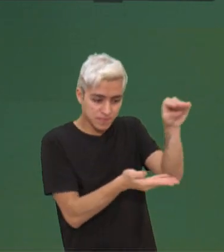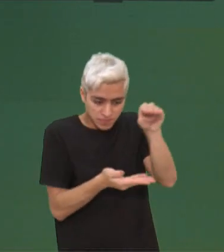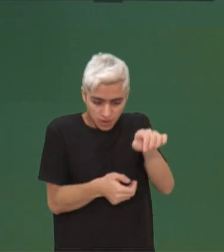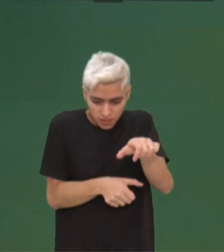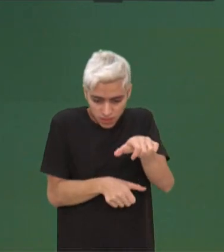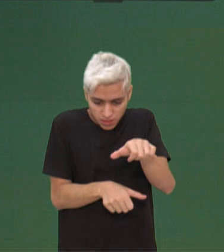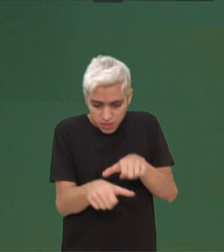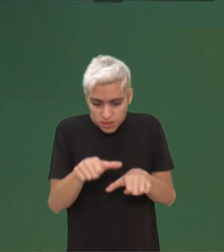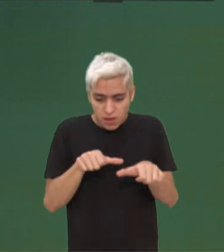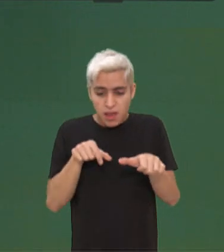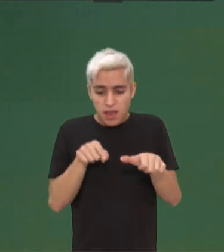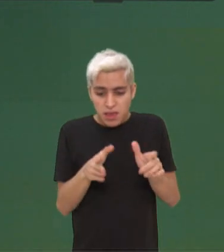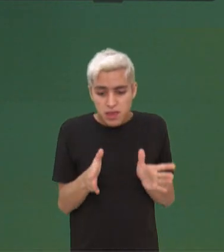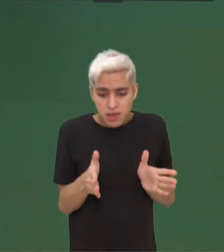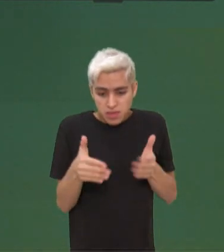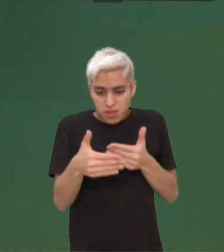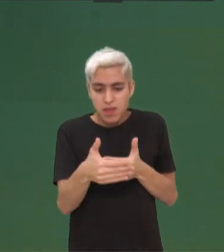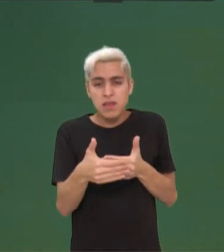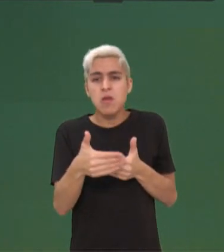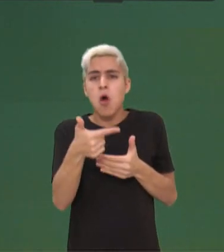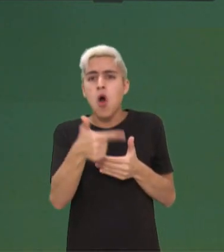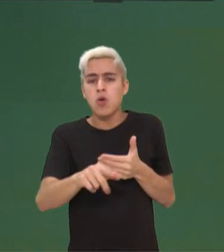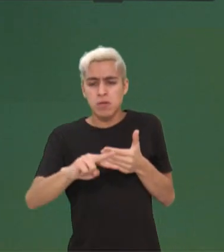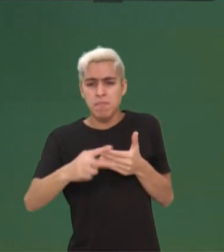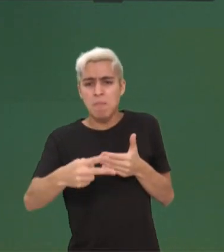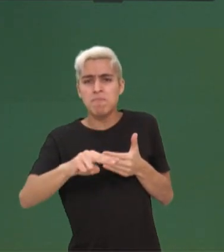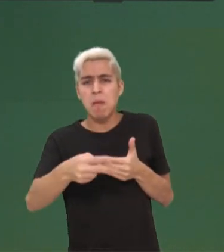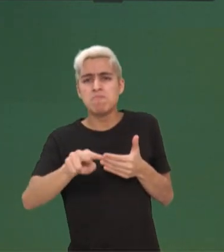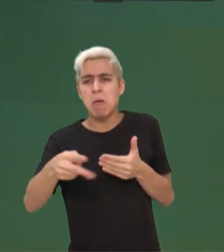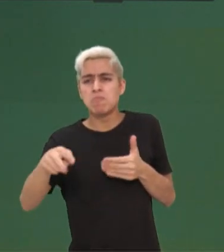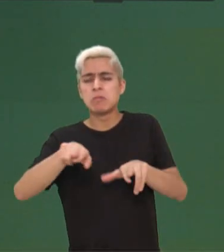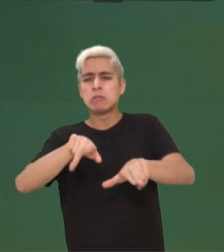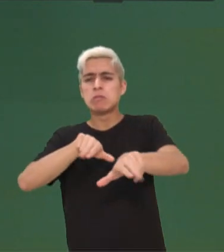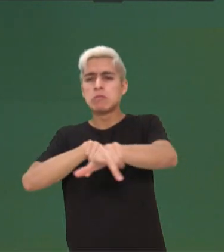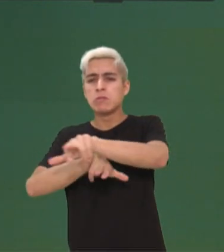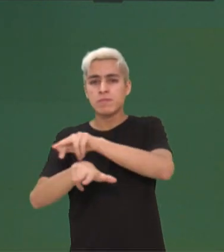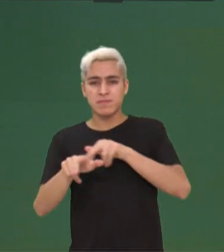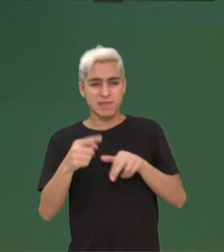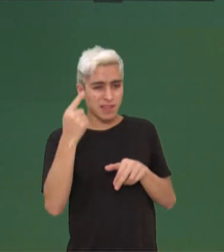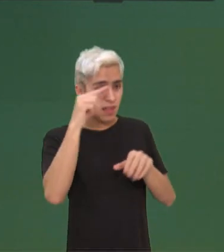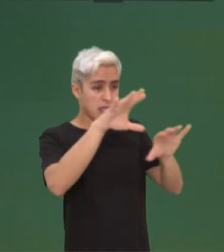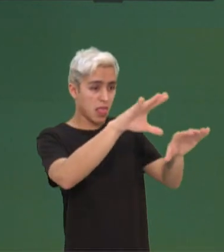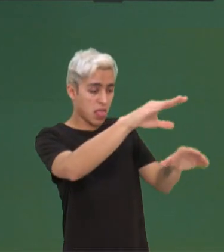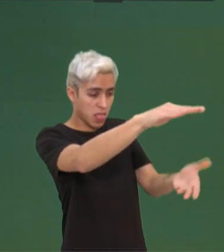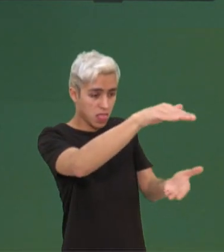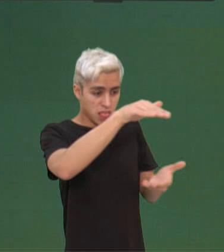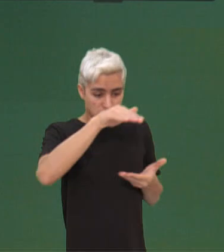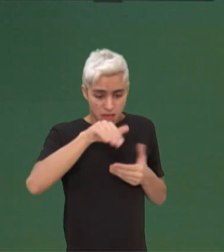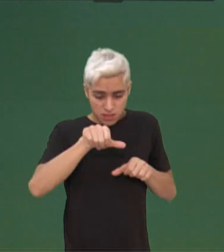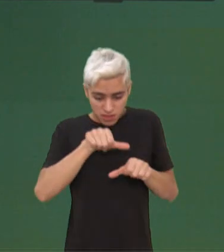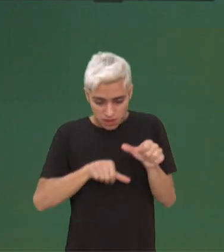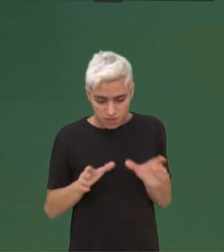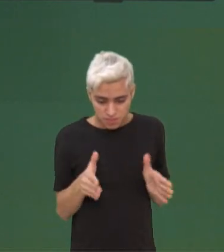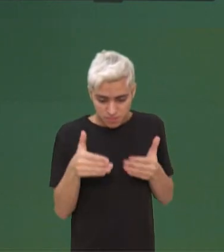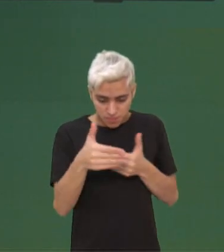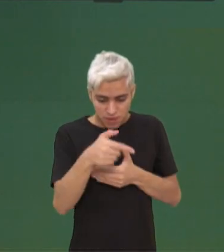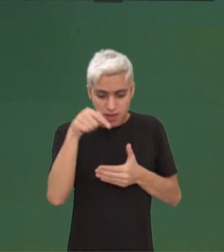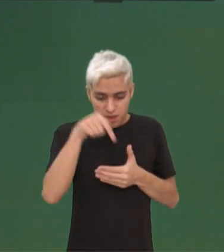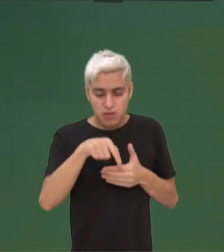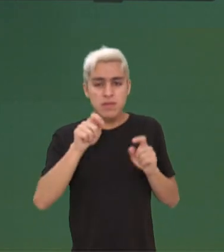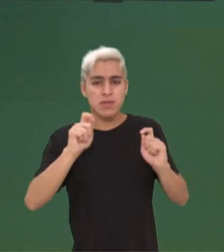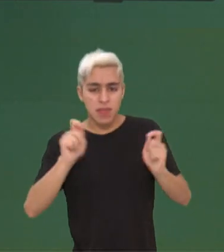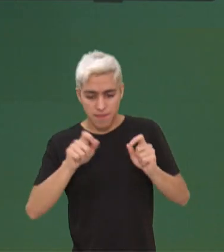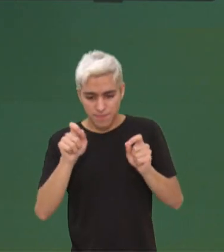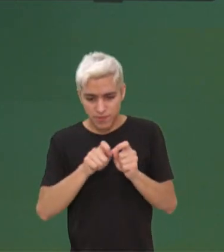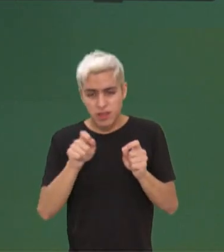transformei e ele vai servir para fabricar um outro produto. Então, aquilo que foi transformado vai ser matéria-prima para